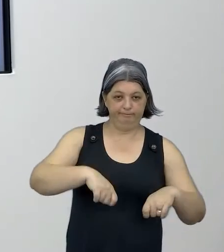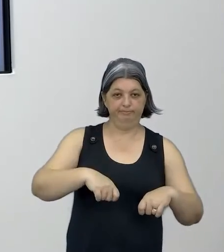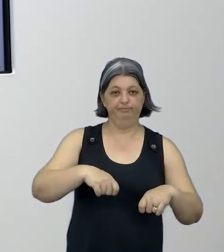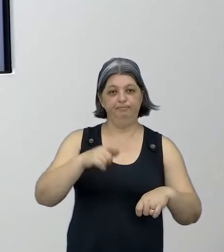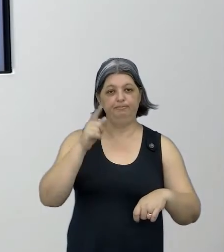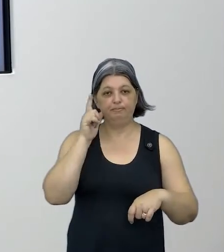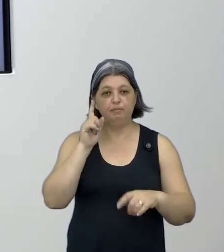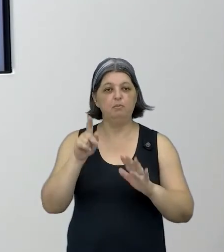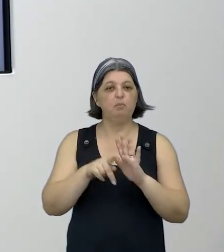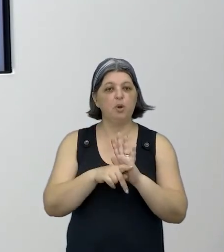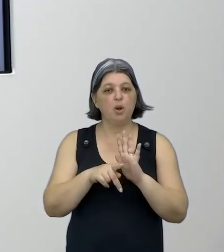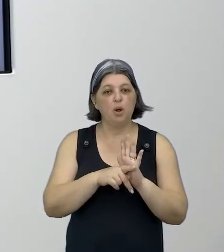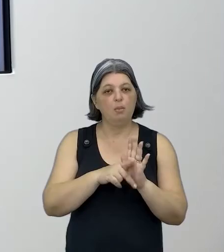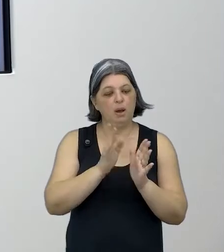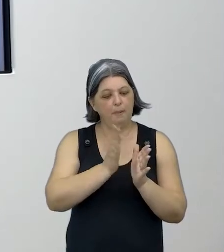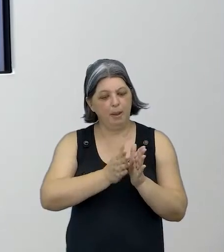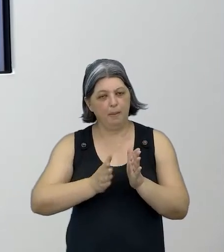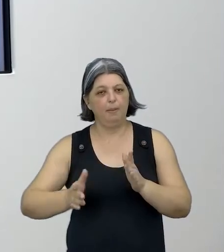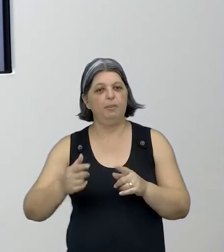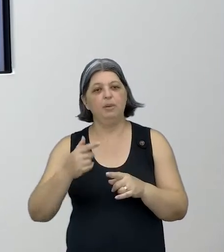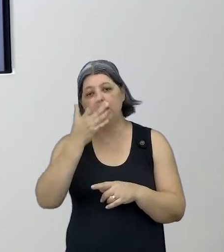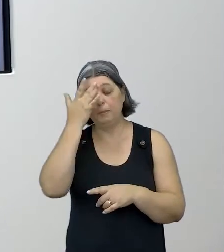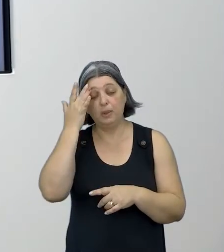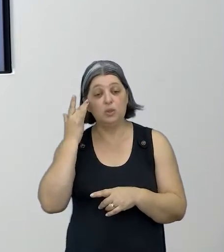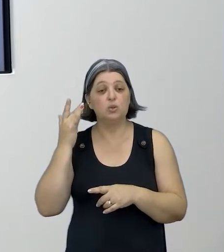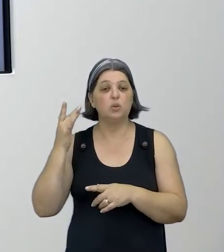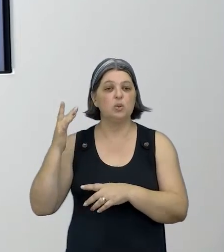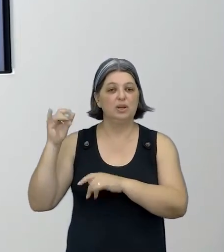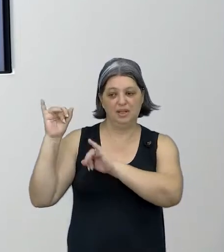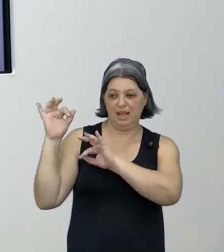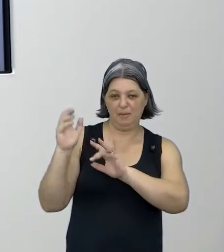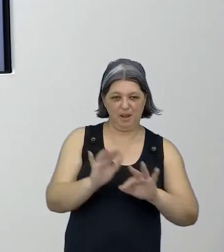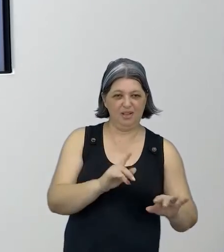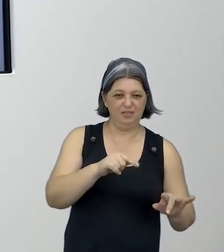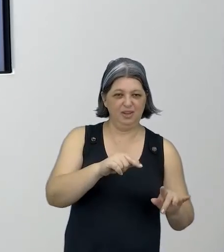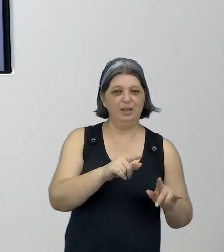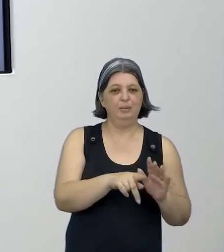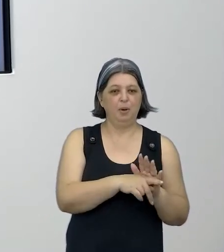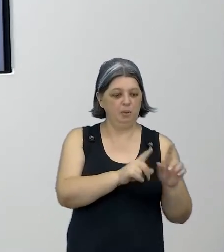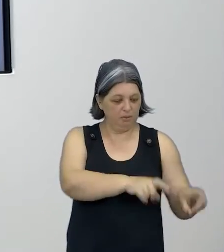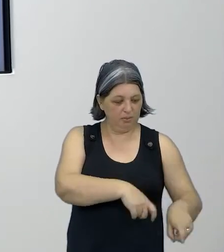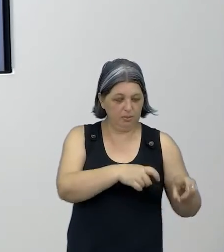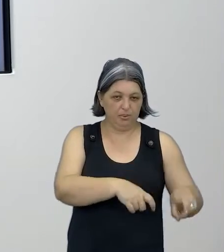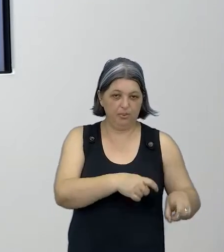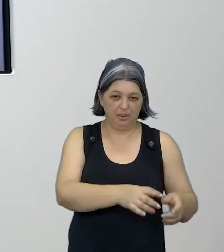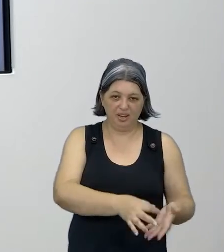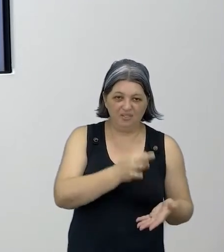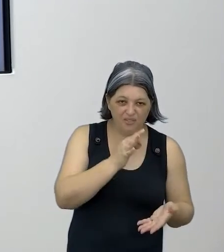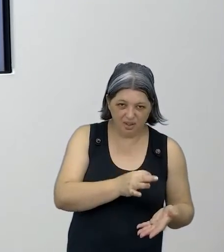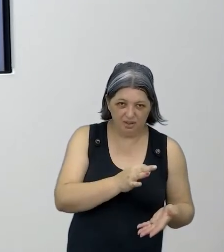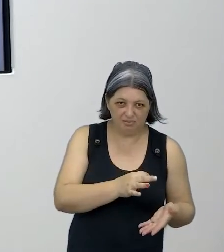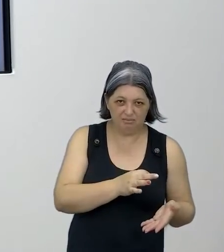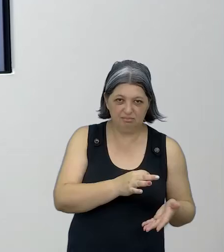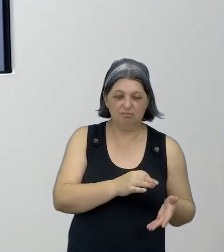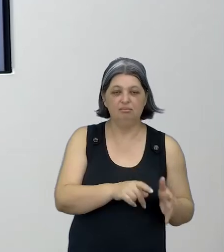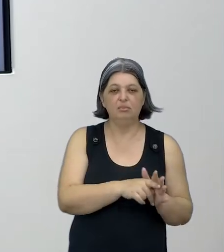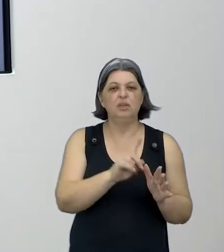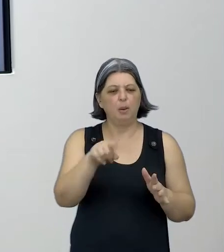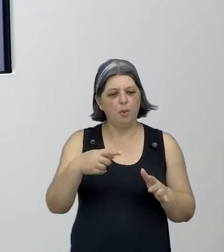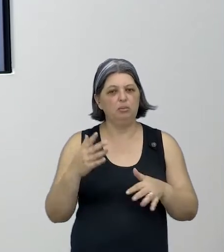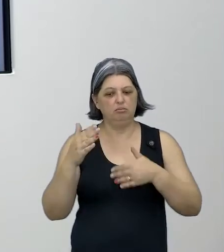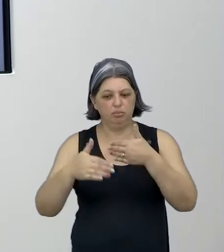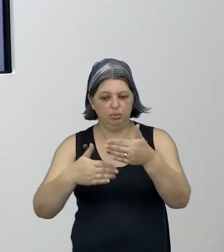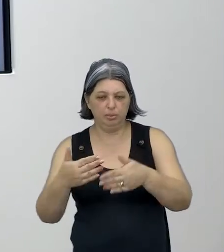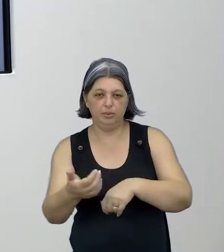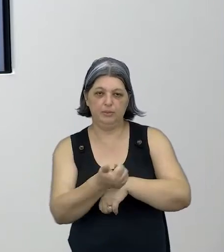essa escalada, ou seja, gente que veio para plantar café, porque eram imigrantes, que acabam com o decorrer das décadas se profissionalizando,